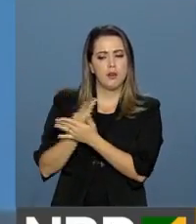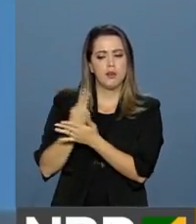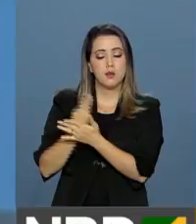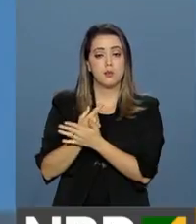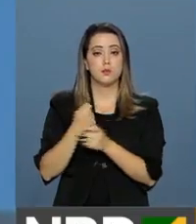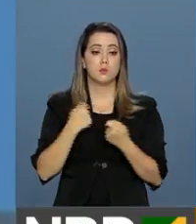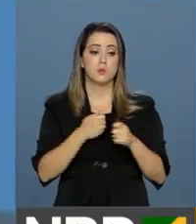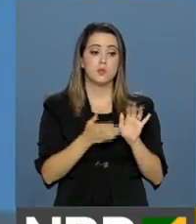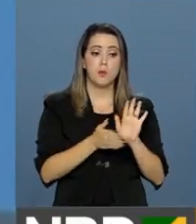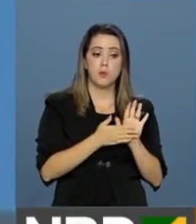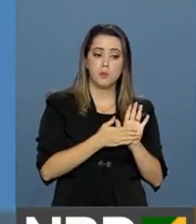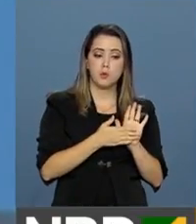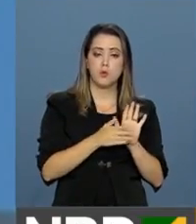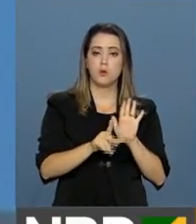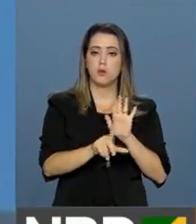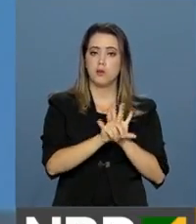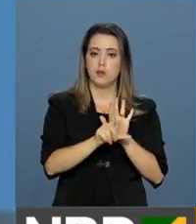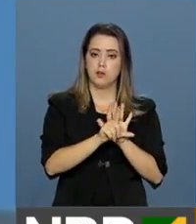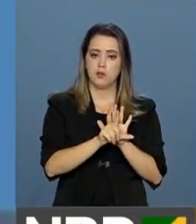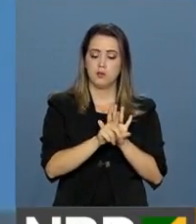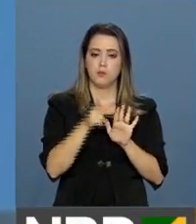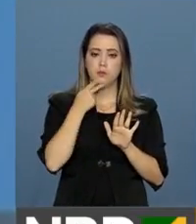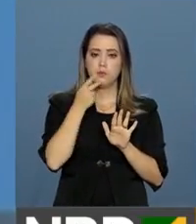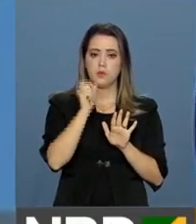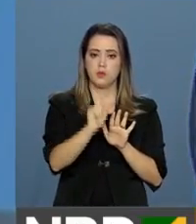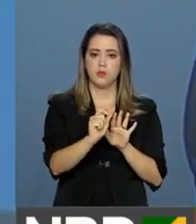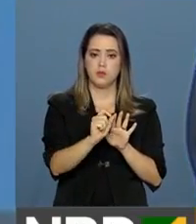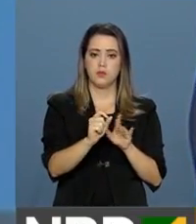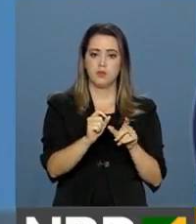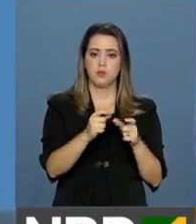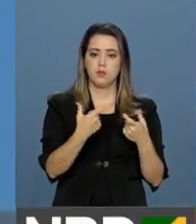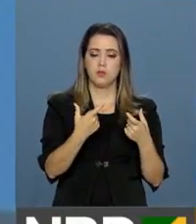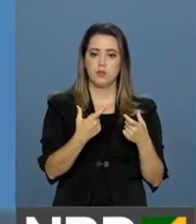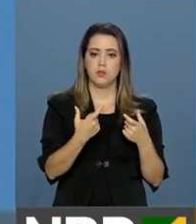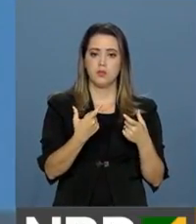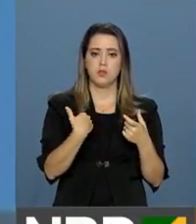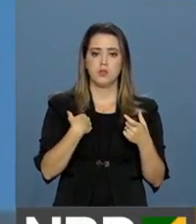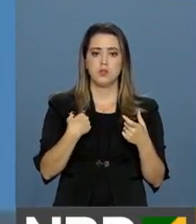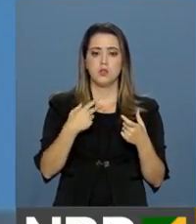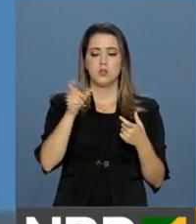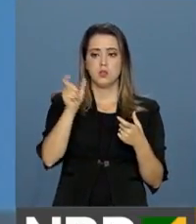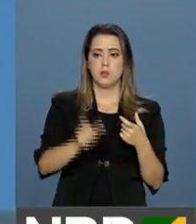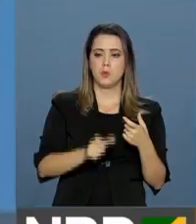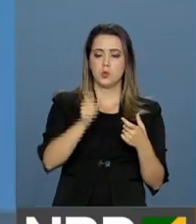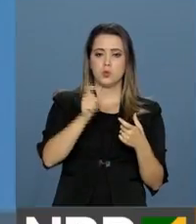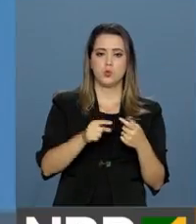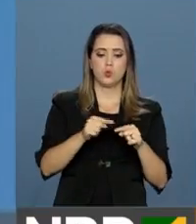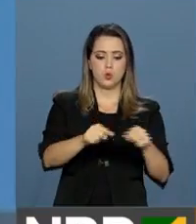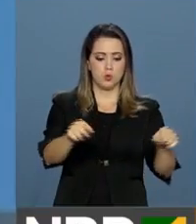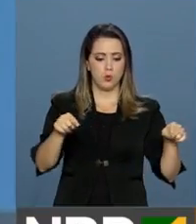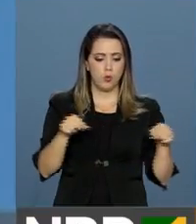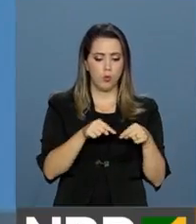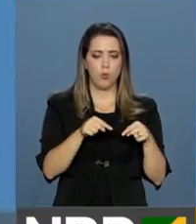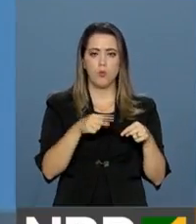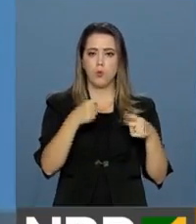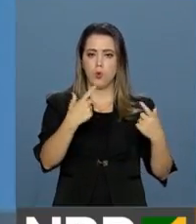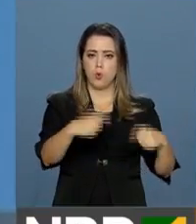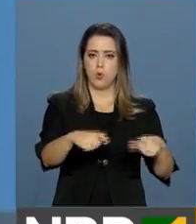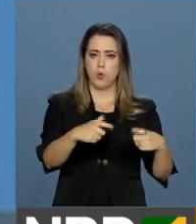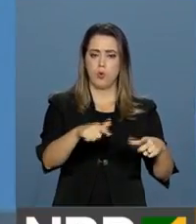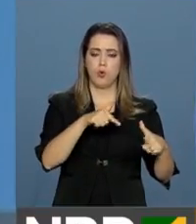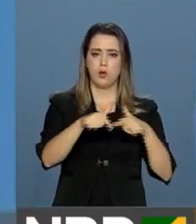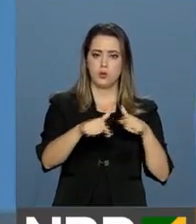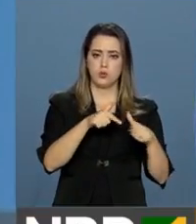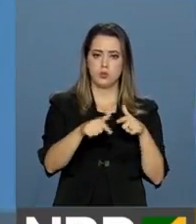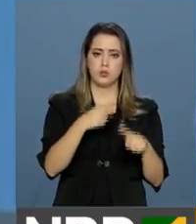que na verdade tornar se inviolável o local de trabalho do advogado e tanto existiram porque logo desisto